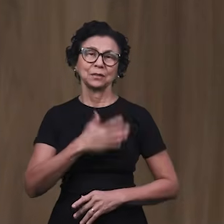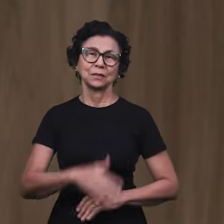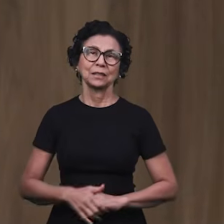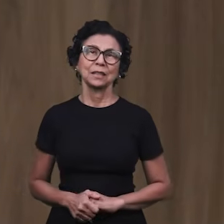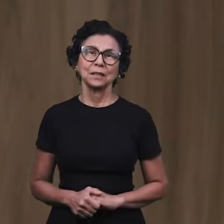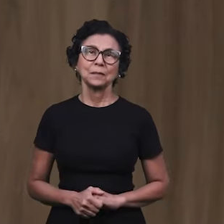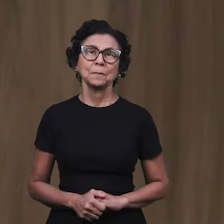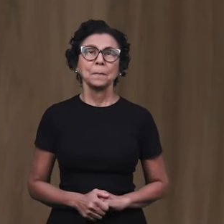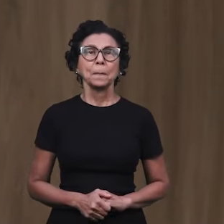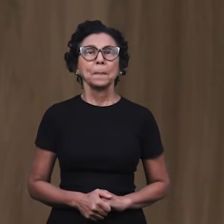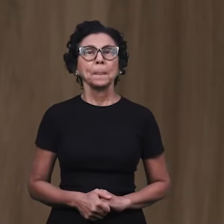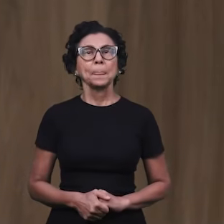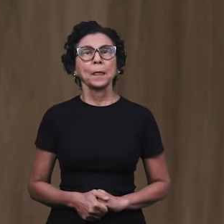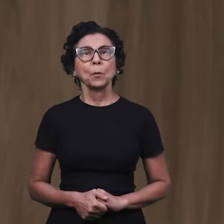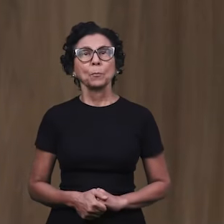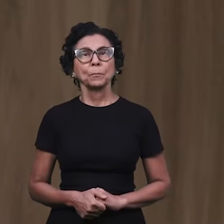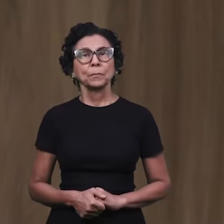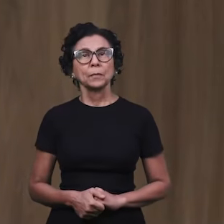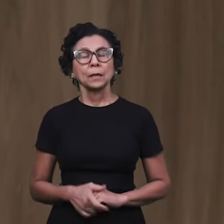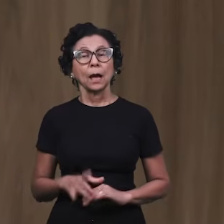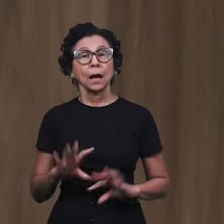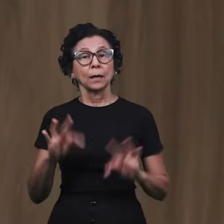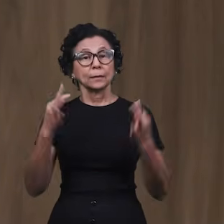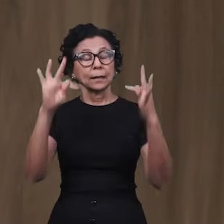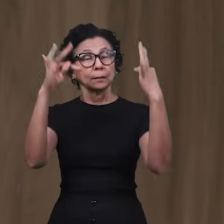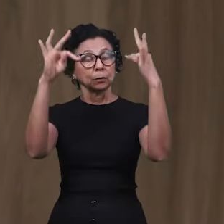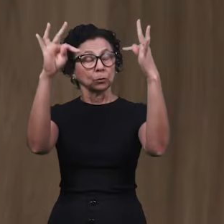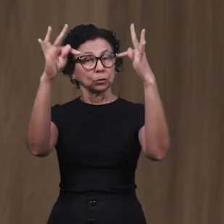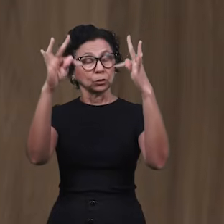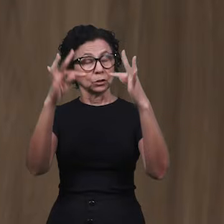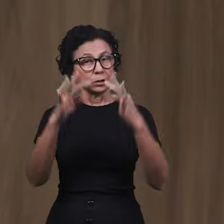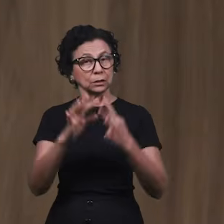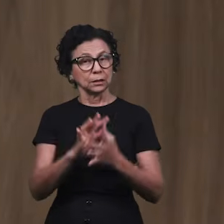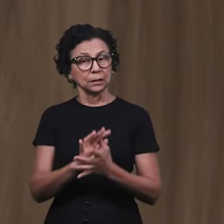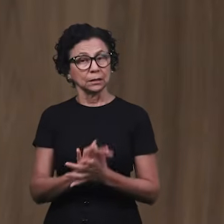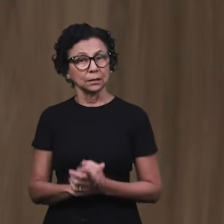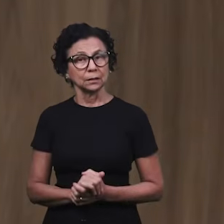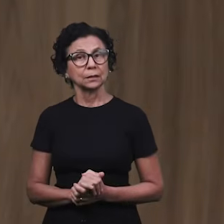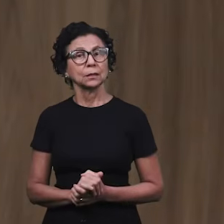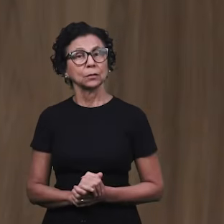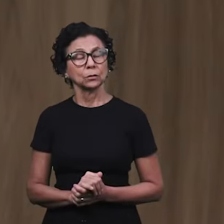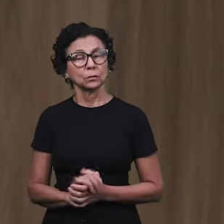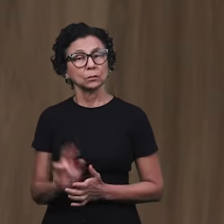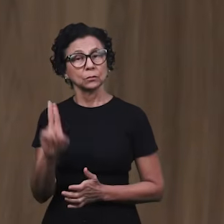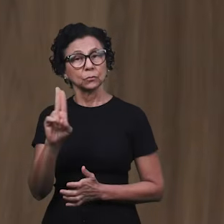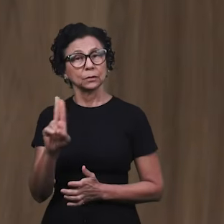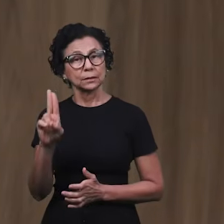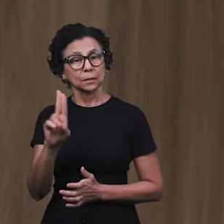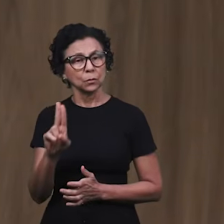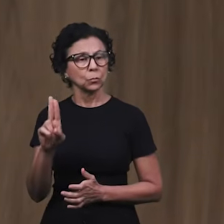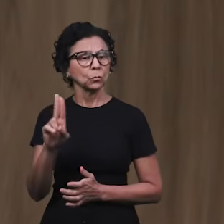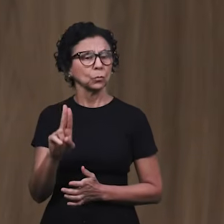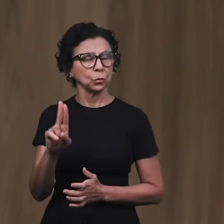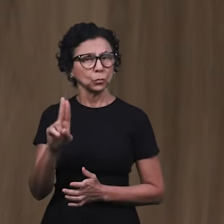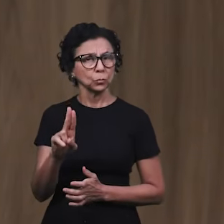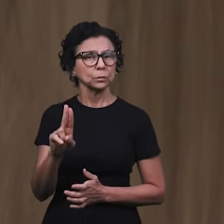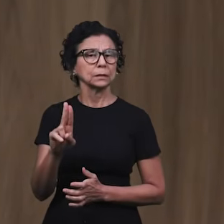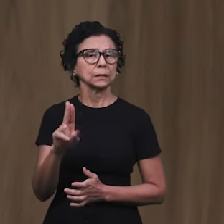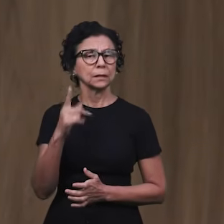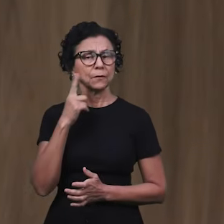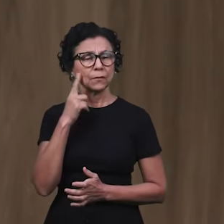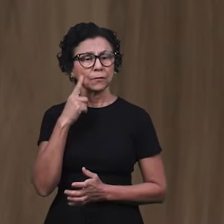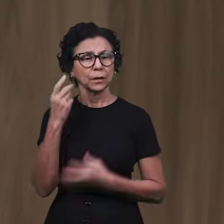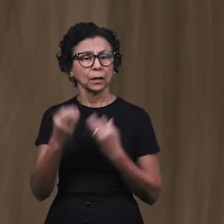se bem utilizada, ela é de grande proveito, né, para o desenvolvimento cognitivo dos